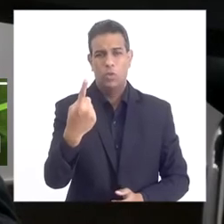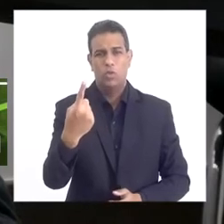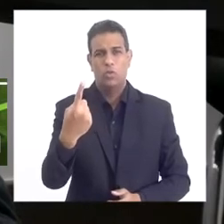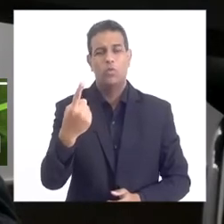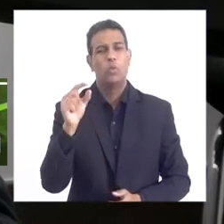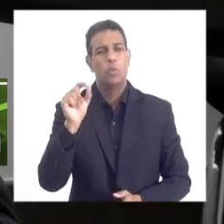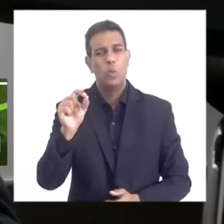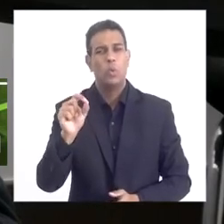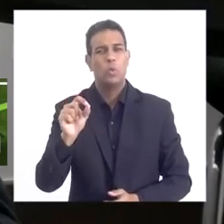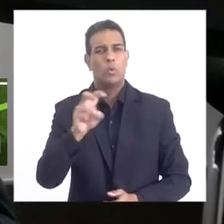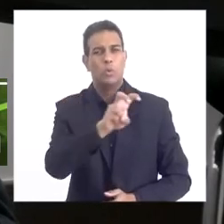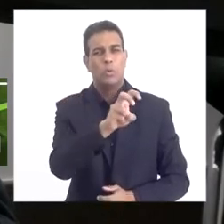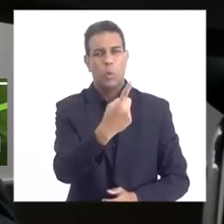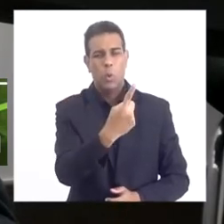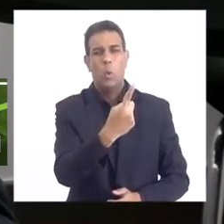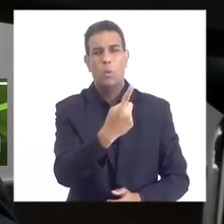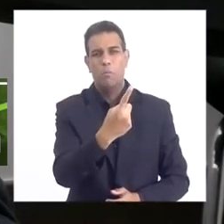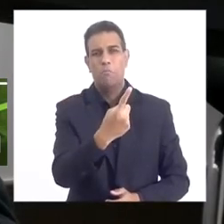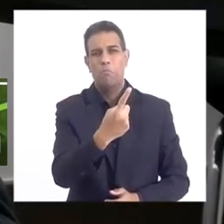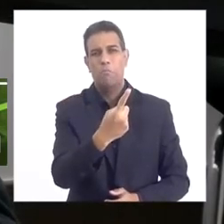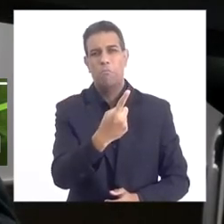aqueles